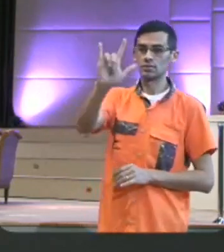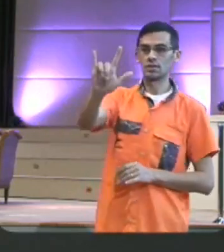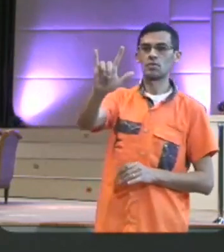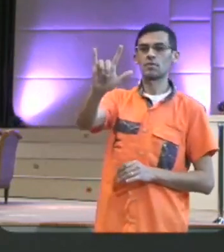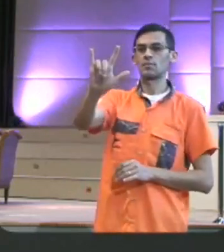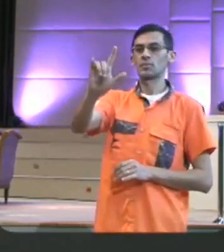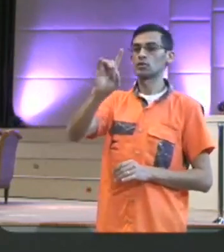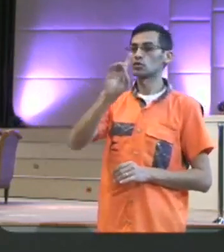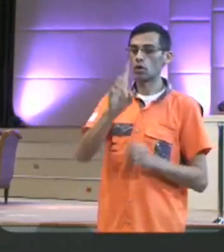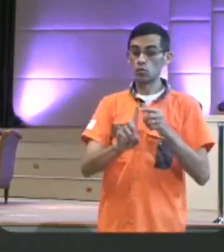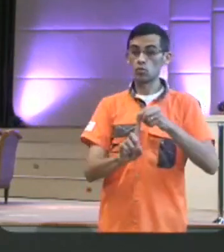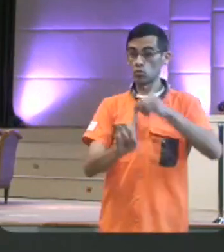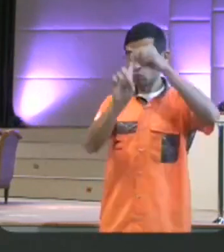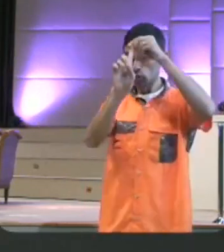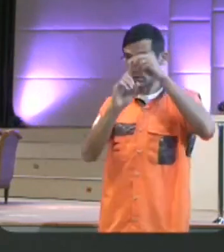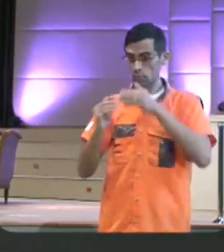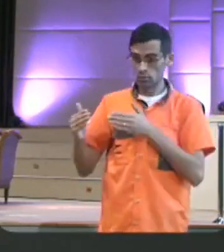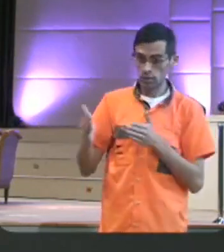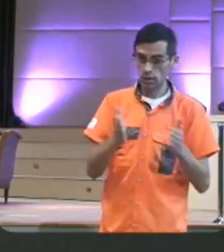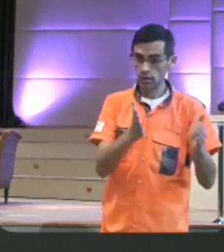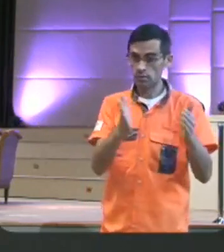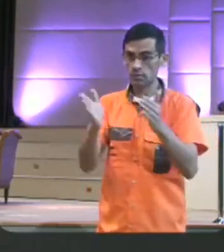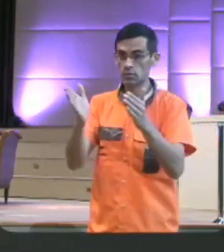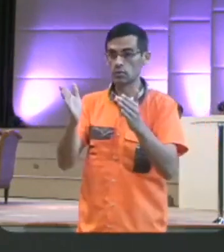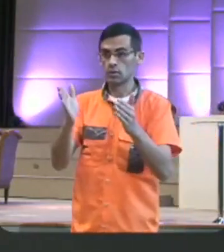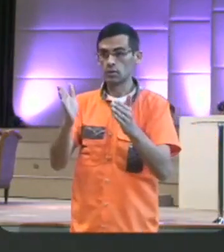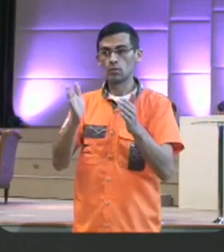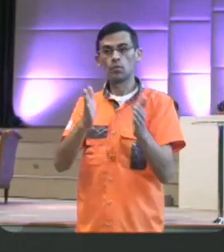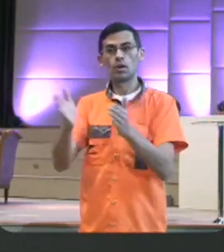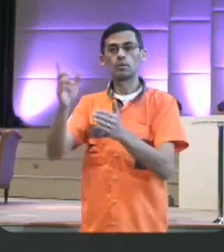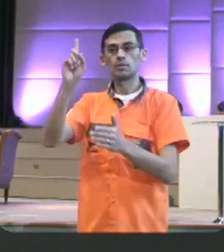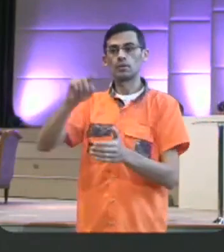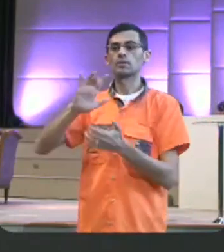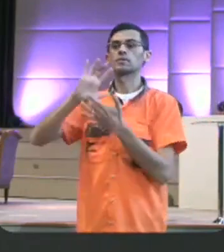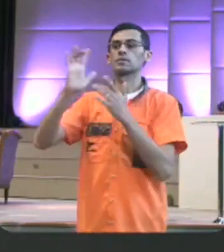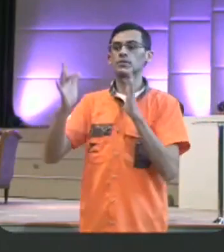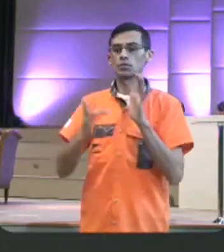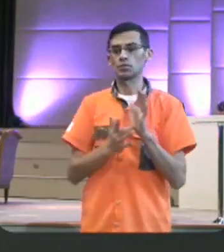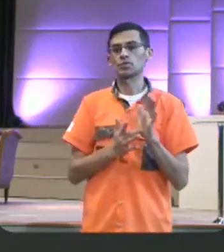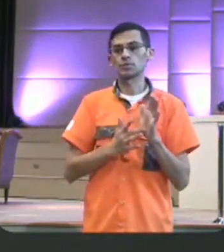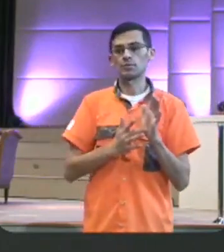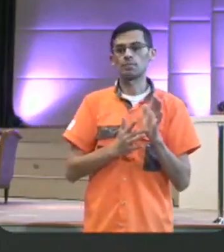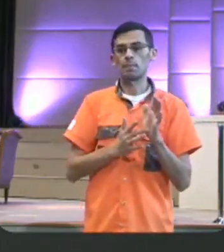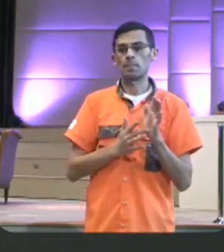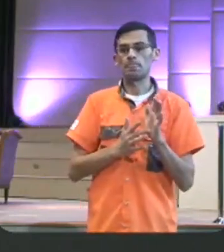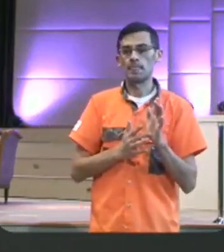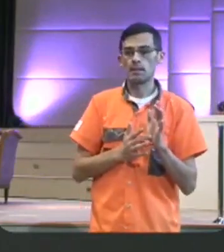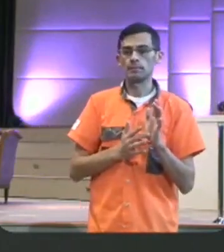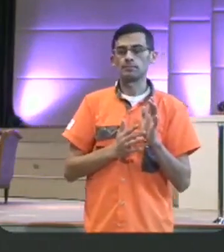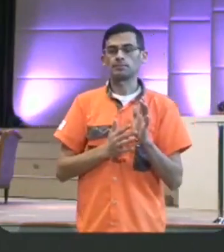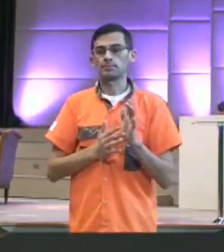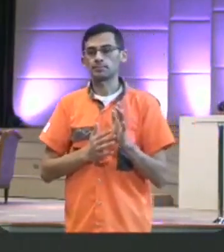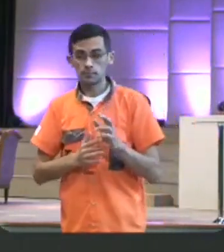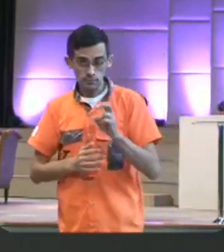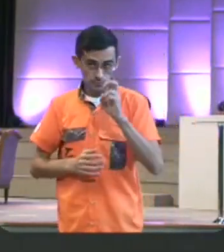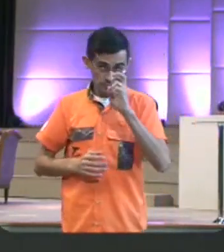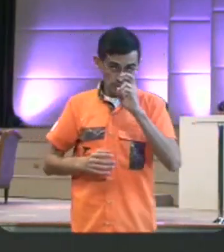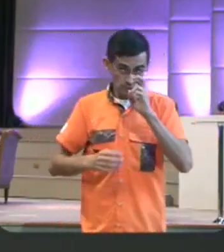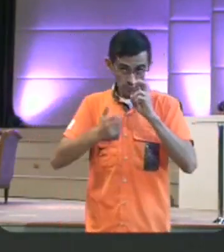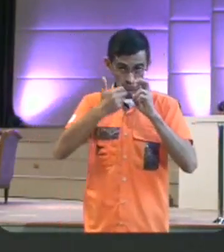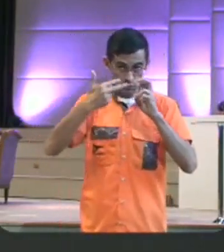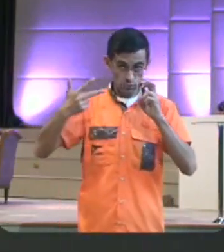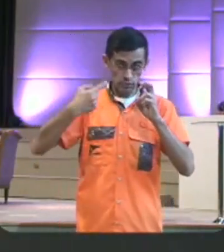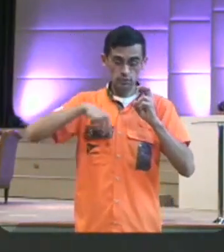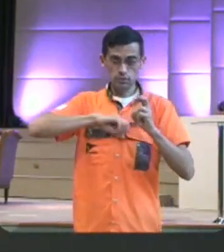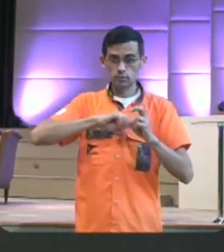casa, só tem um caminho, que é Jesus. E a última coisa que Jesus vai falar para a